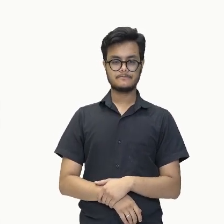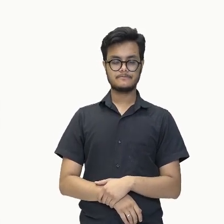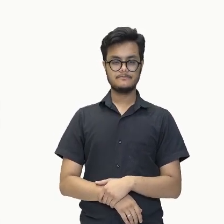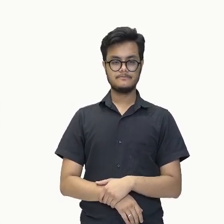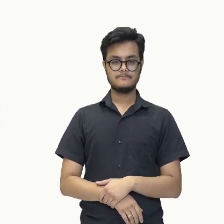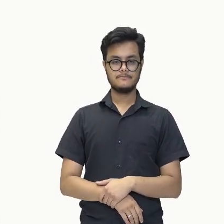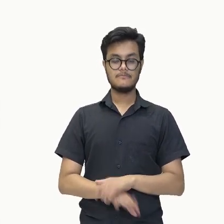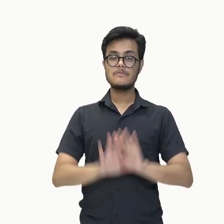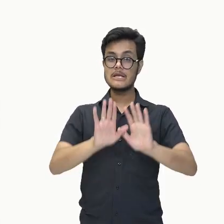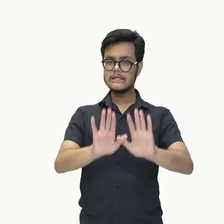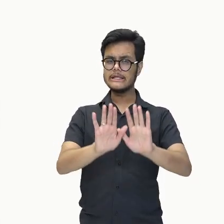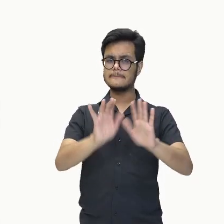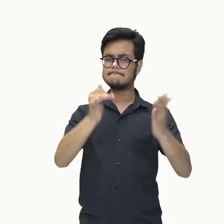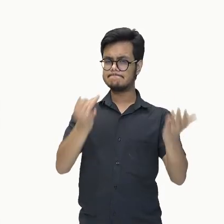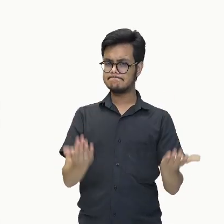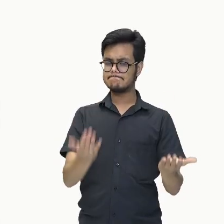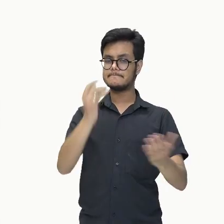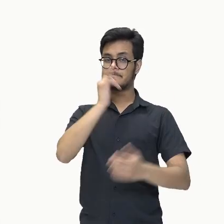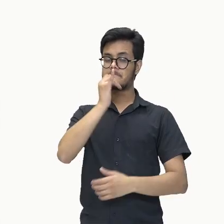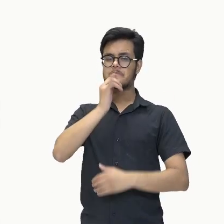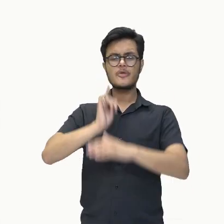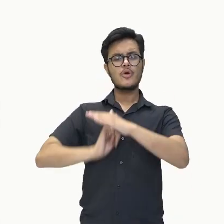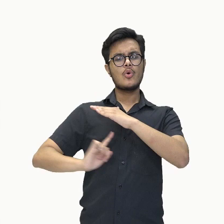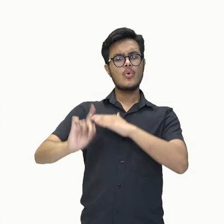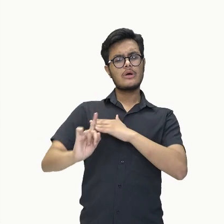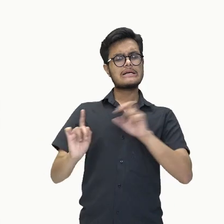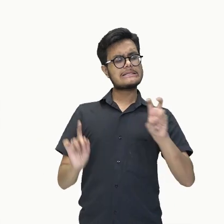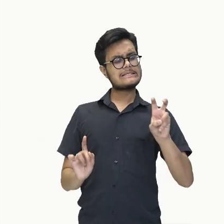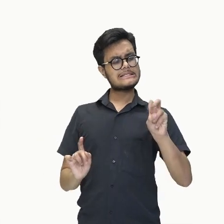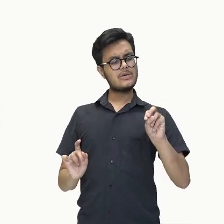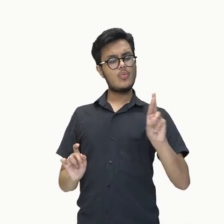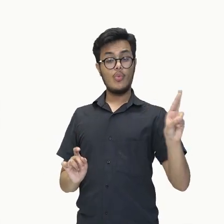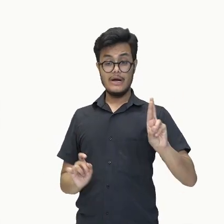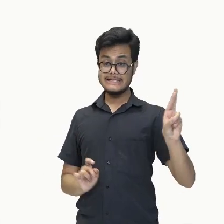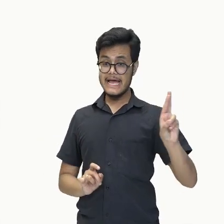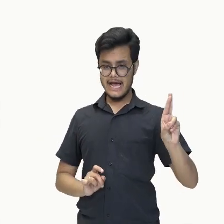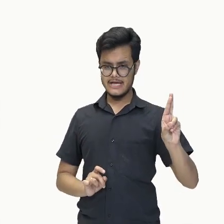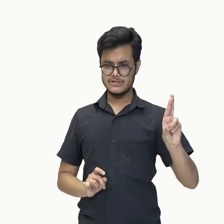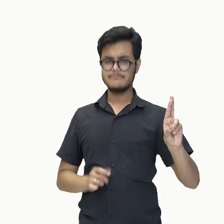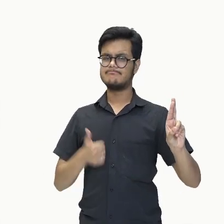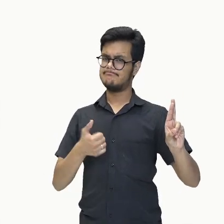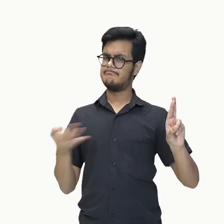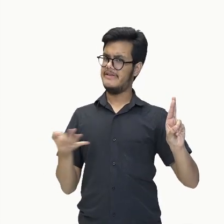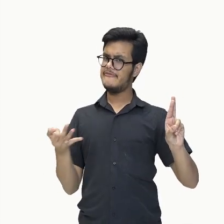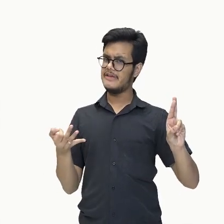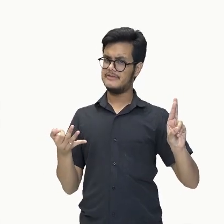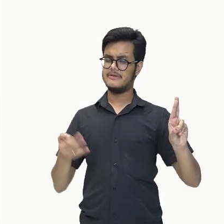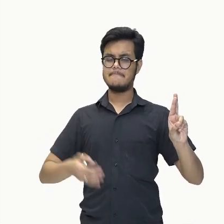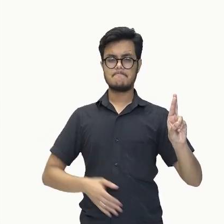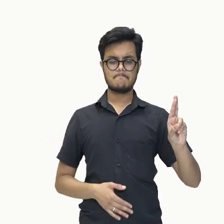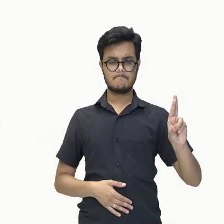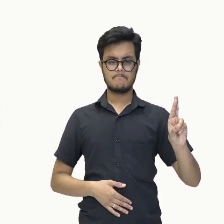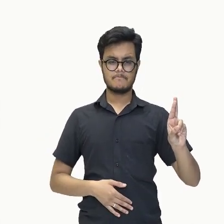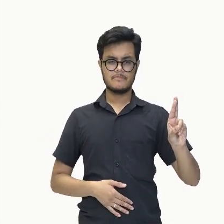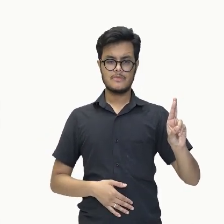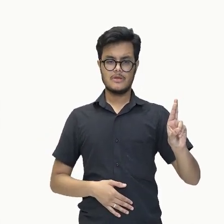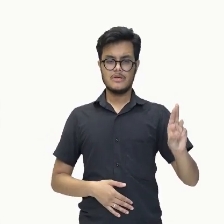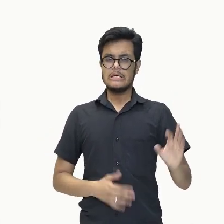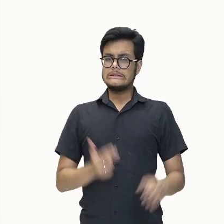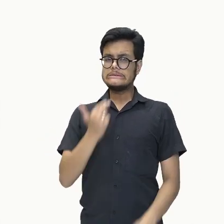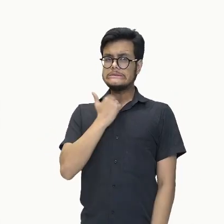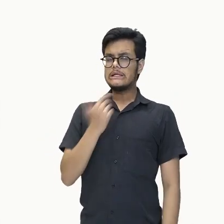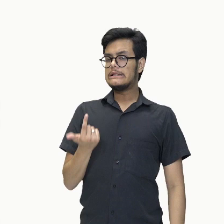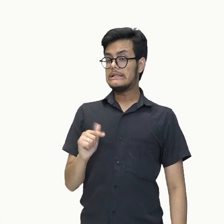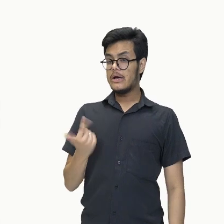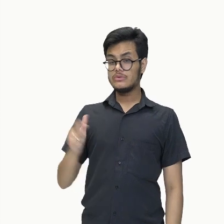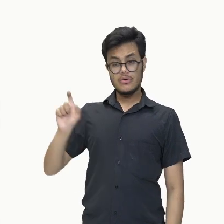cliente que deseja comprar um produto que custava R$50 antes da remarcação de preços, né, ele não possui o cartão de fidelidade